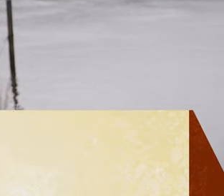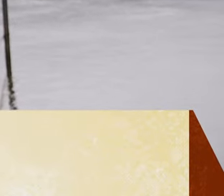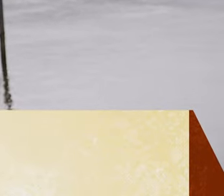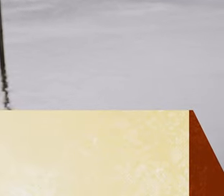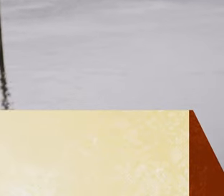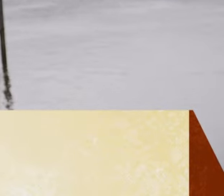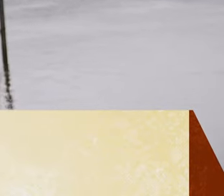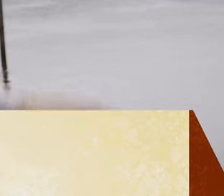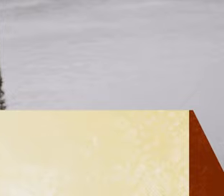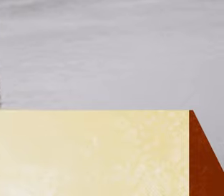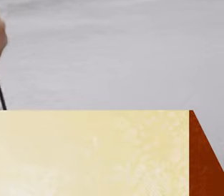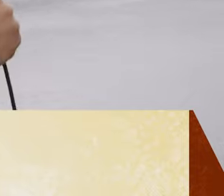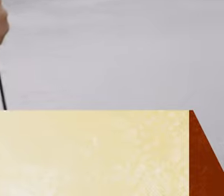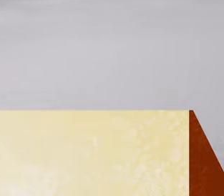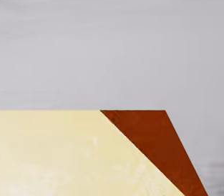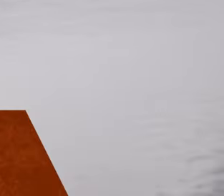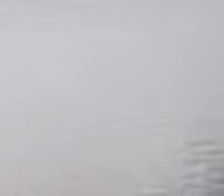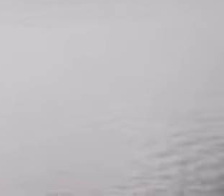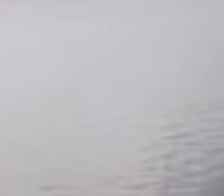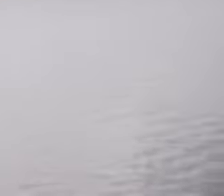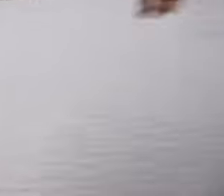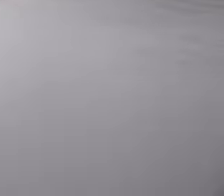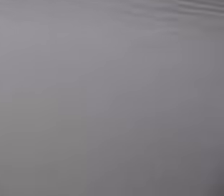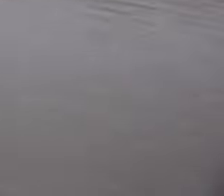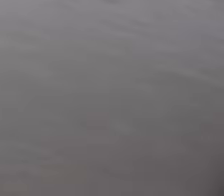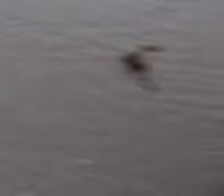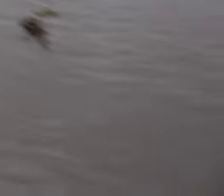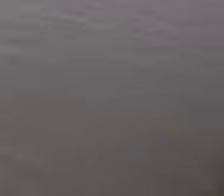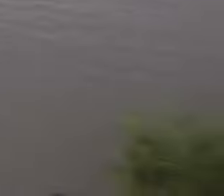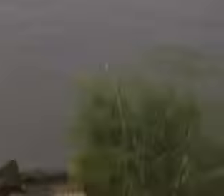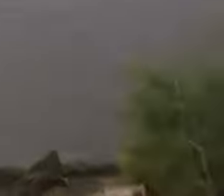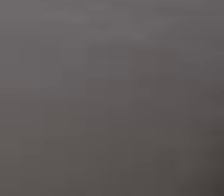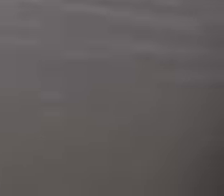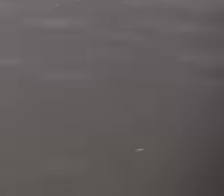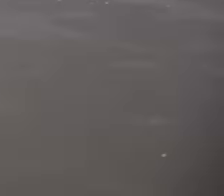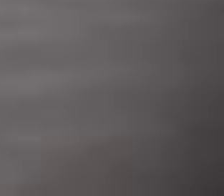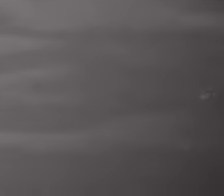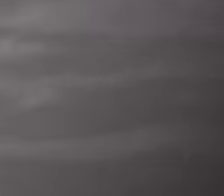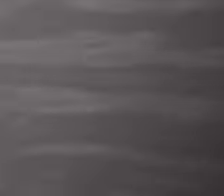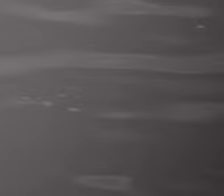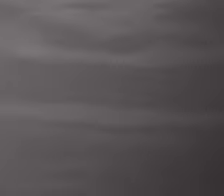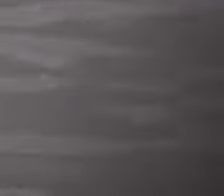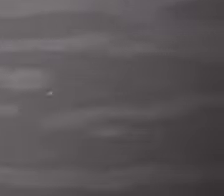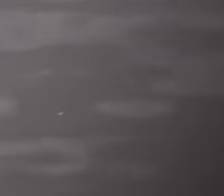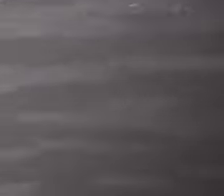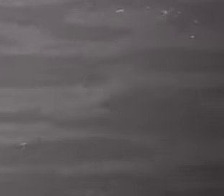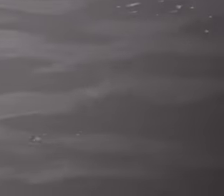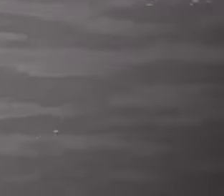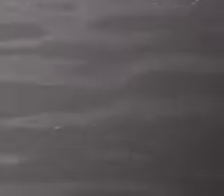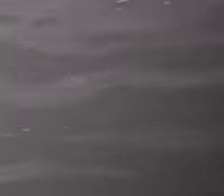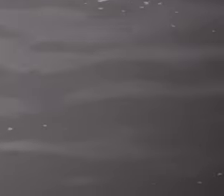os habitantes unem-se nas situações, estamos aqui para... Grava ali, grava ali, grava ali! Tomás! Tomás! Grava ali,